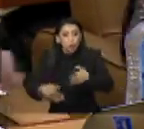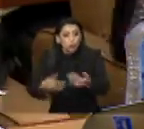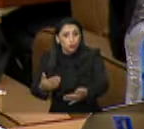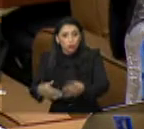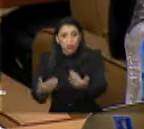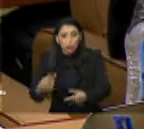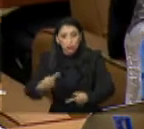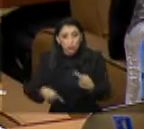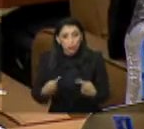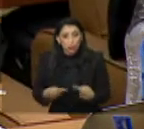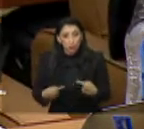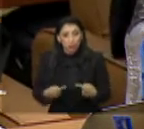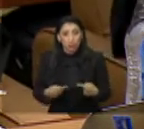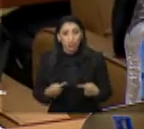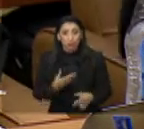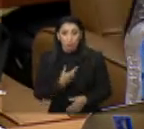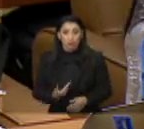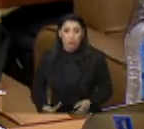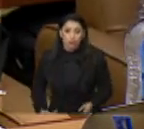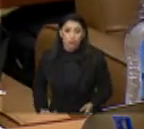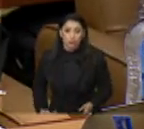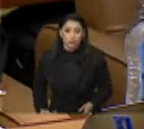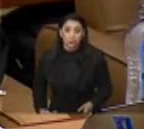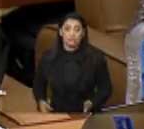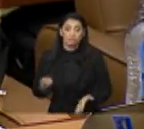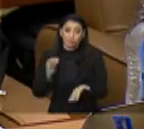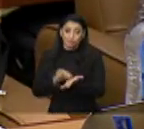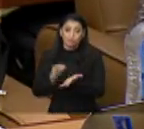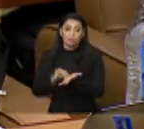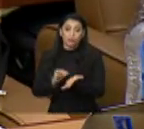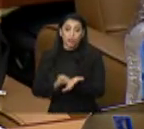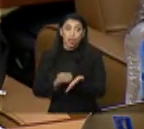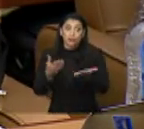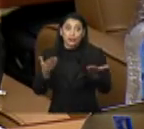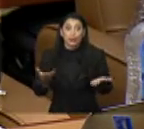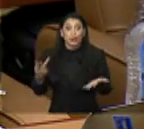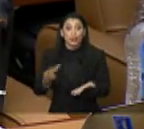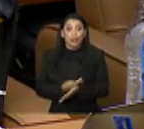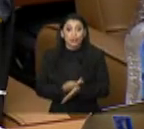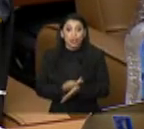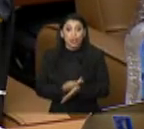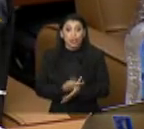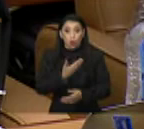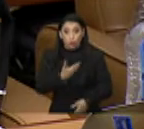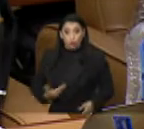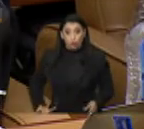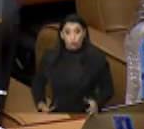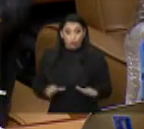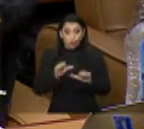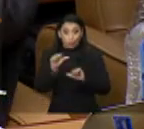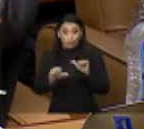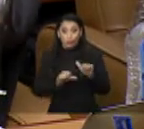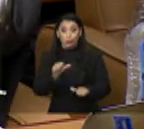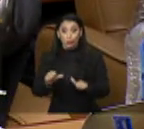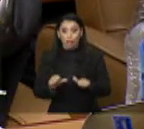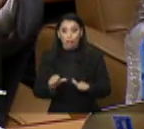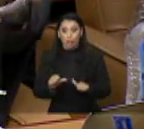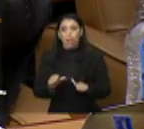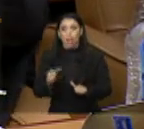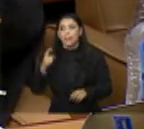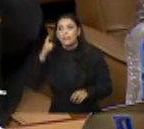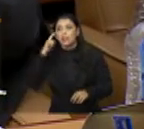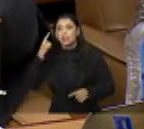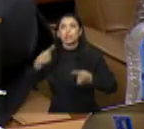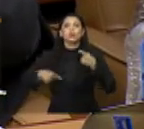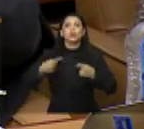o interessante Ministro Gilmar Quando muda o governo discute se intensamente quem vai ser o Ministro da